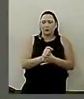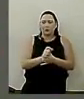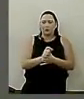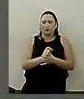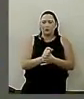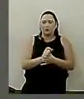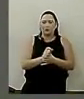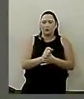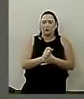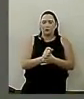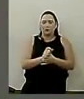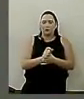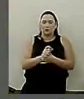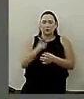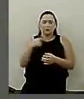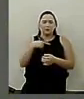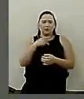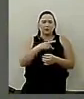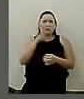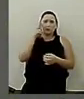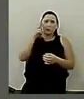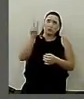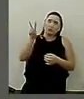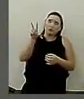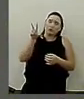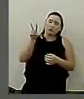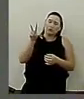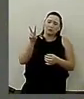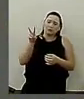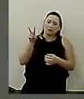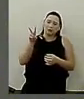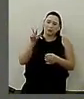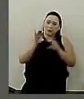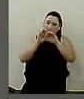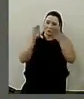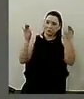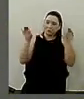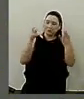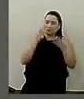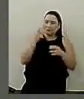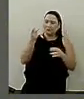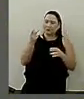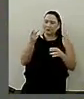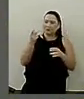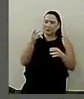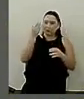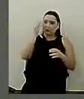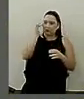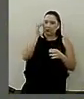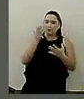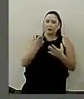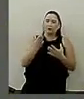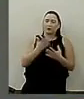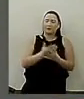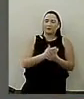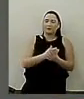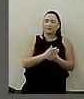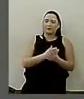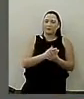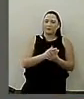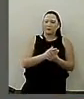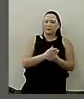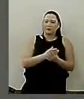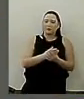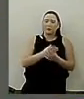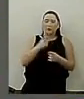E ele imediatamente olhou para cima de novo e disse: já entendi, Deus,